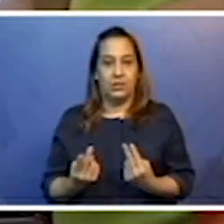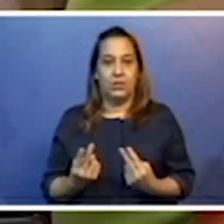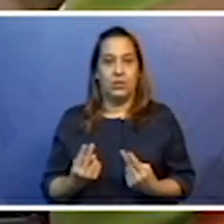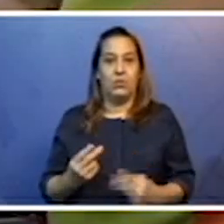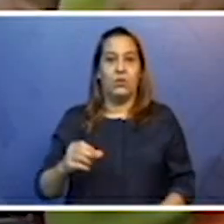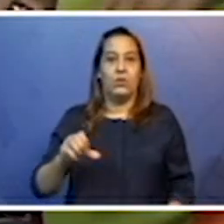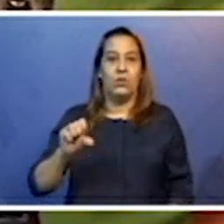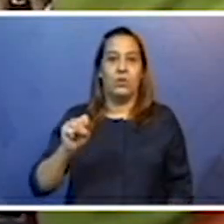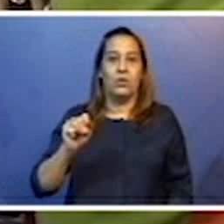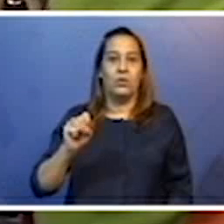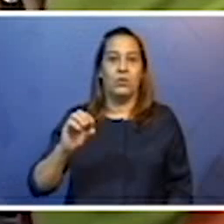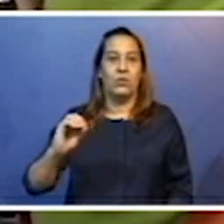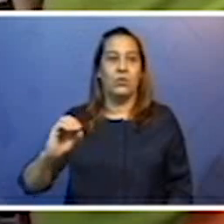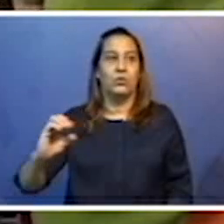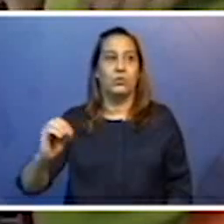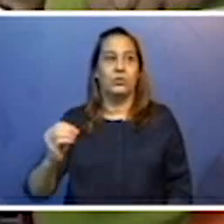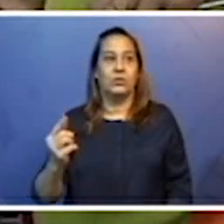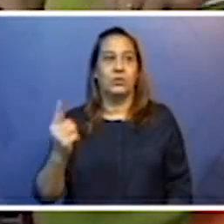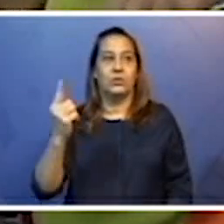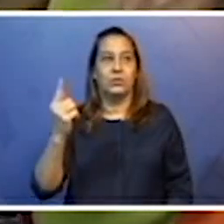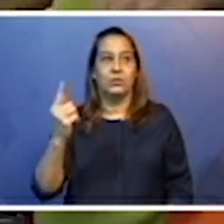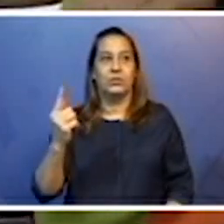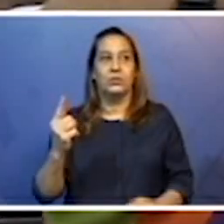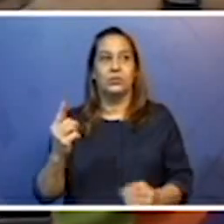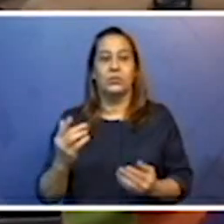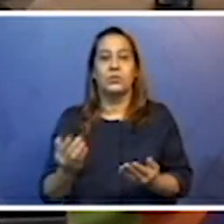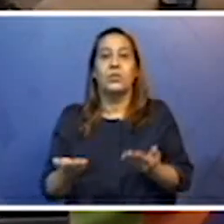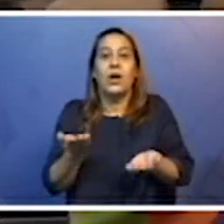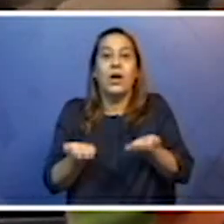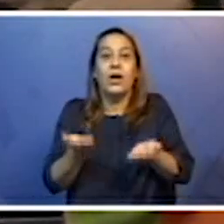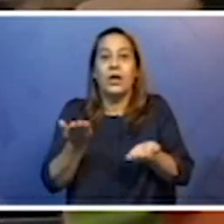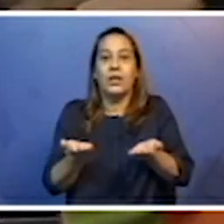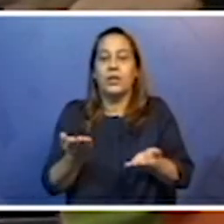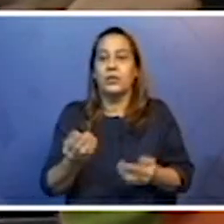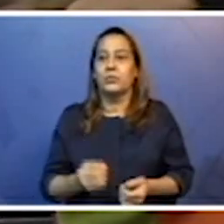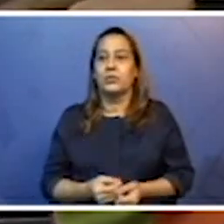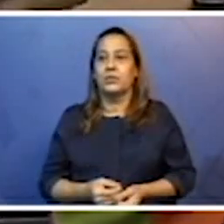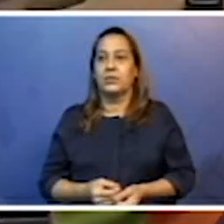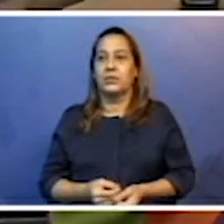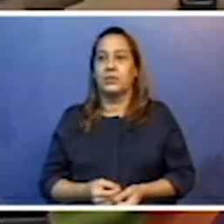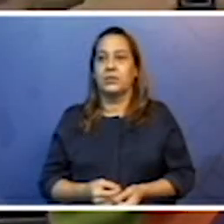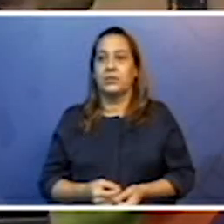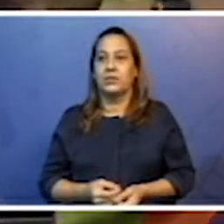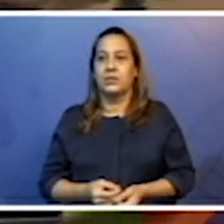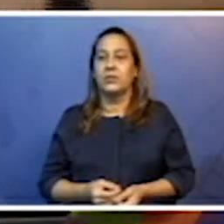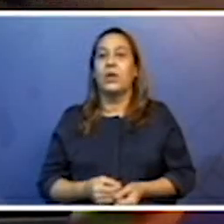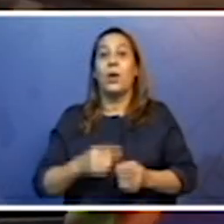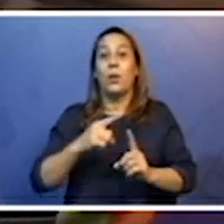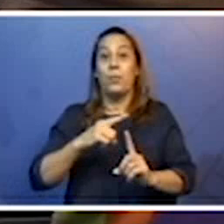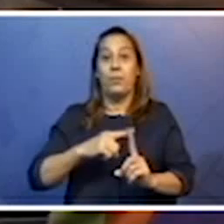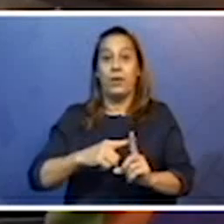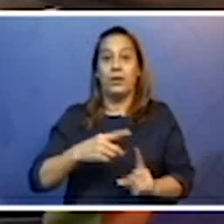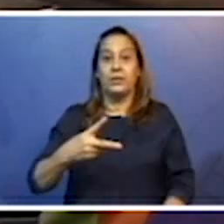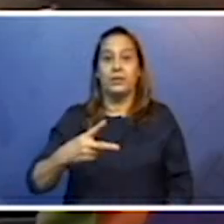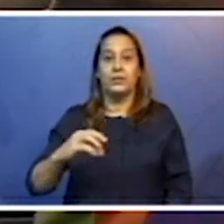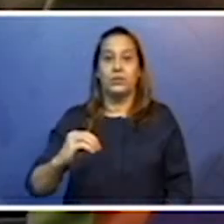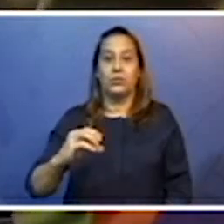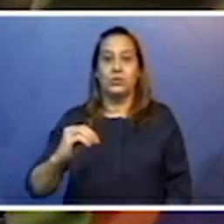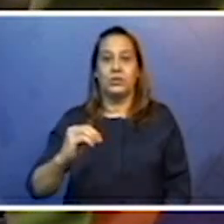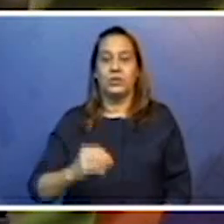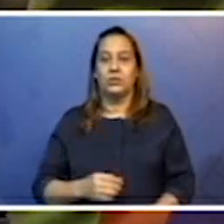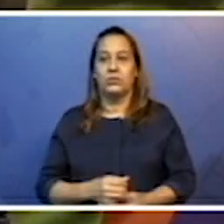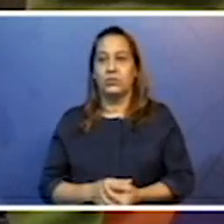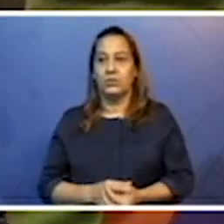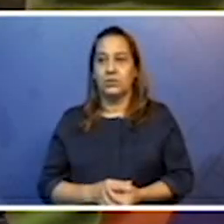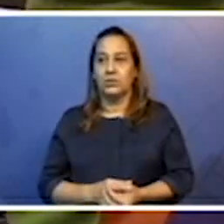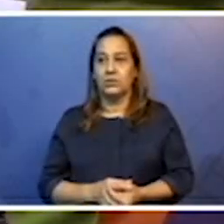800. Chegou? Ainda não. Quase. E aí, se eu colocar mais um, será que dá certo? Ó, até aqui eu estou